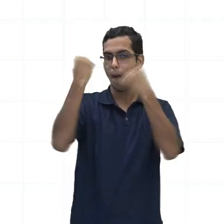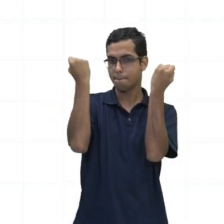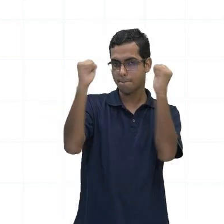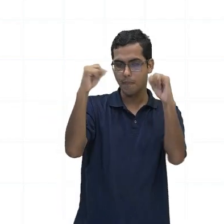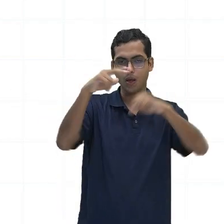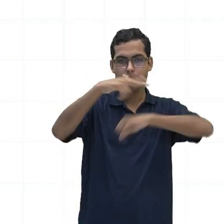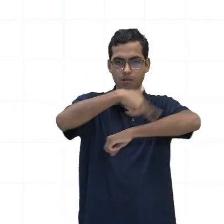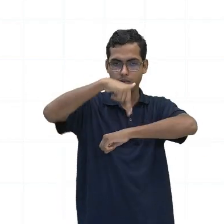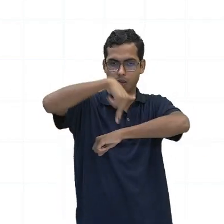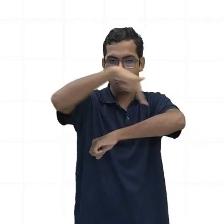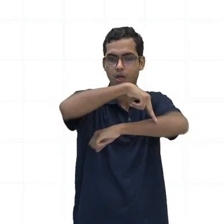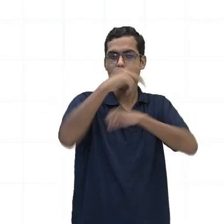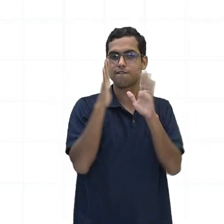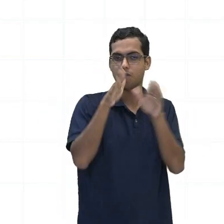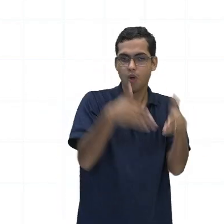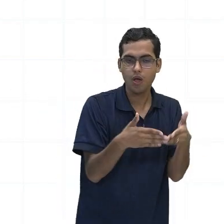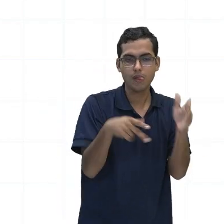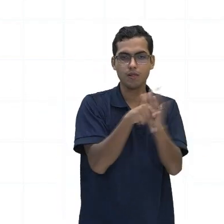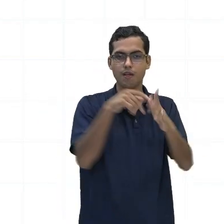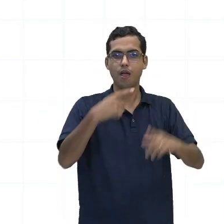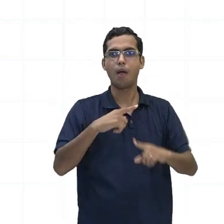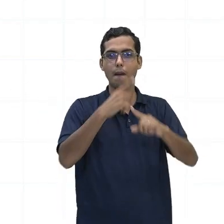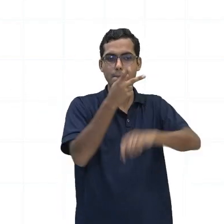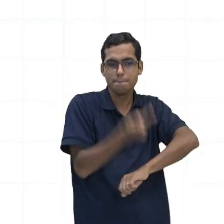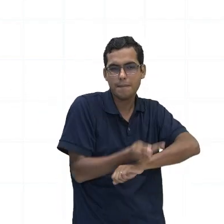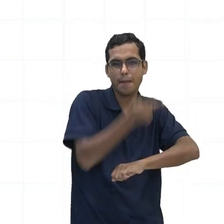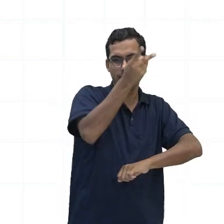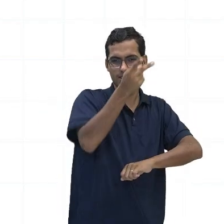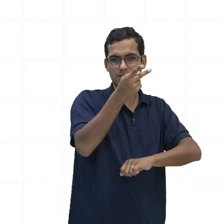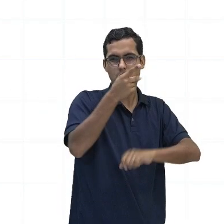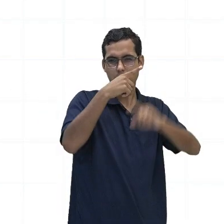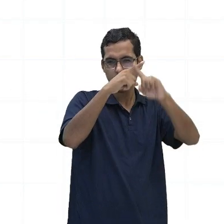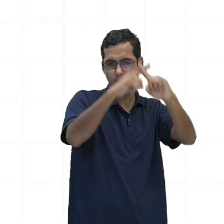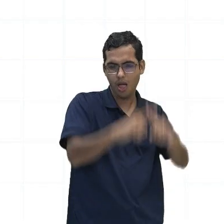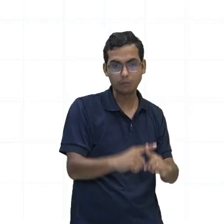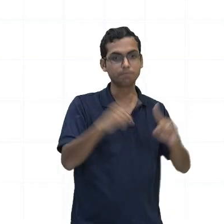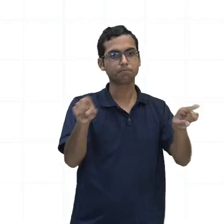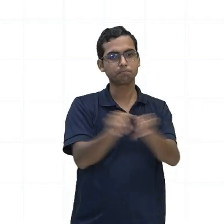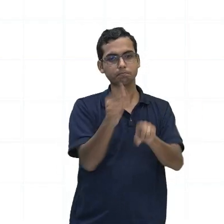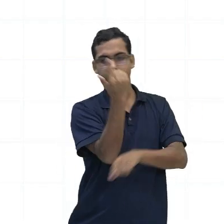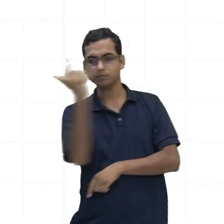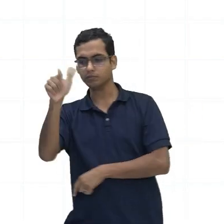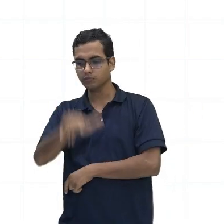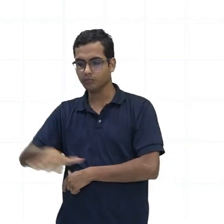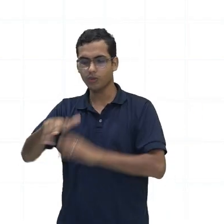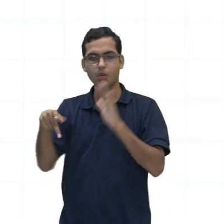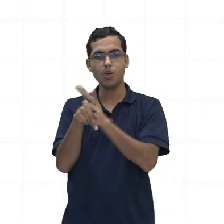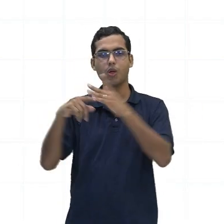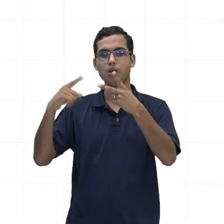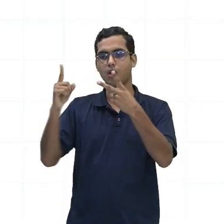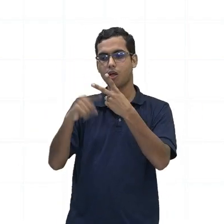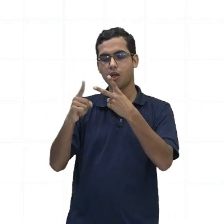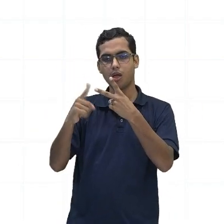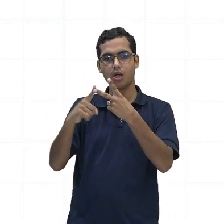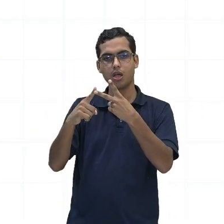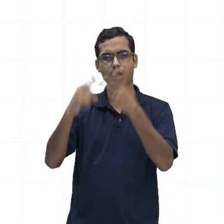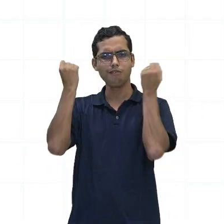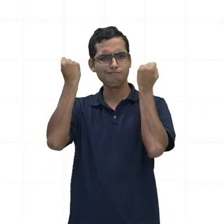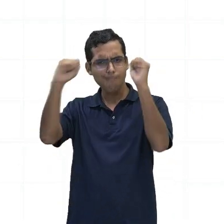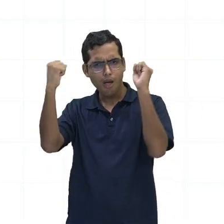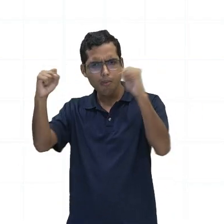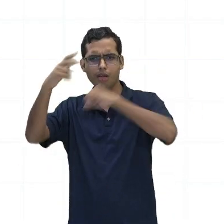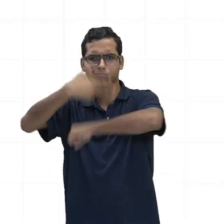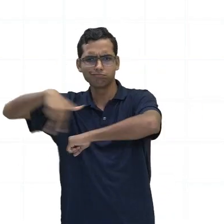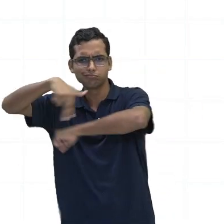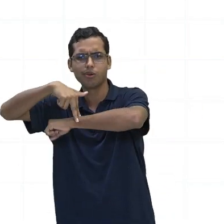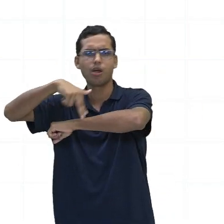relacionada à premiação, esporte de alto rendimento, e a não competitiva, que são aquelas, né, que trabalham aí a questão